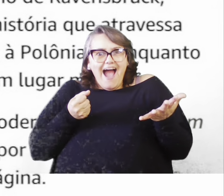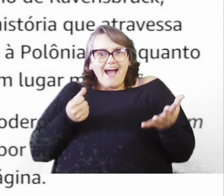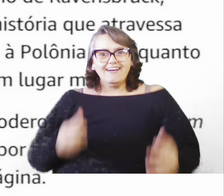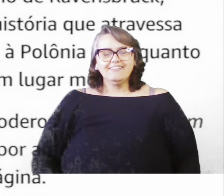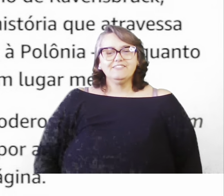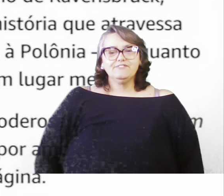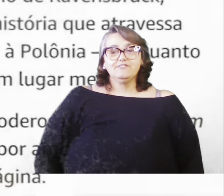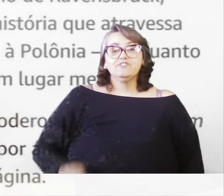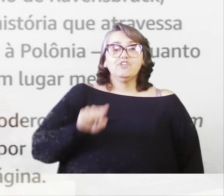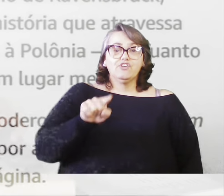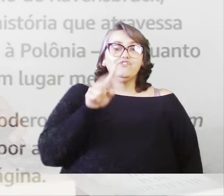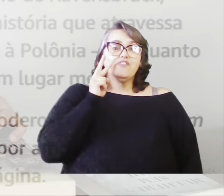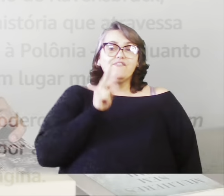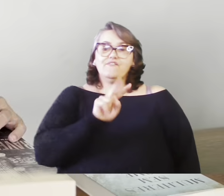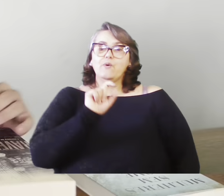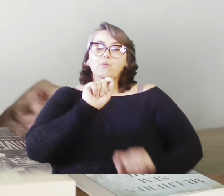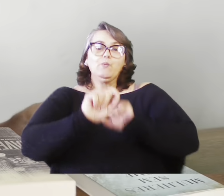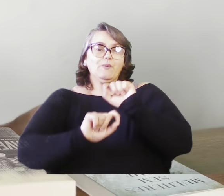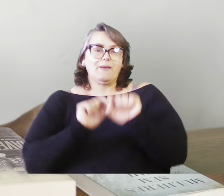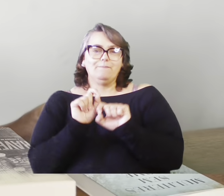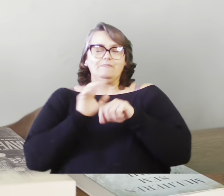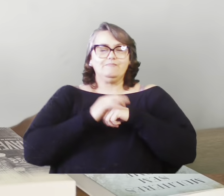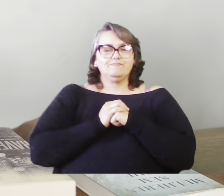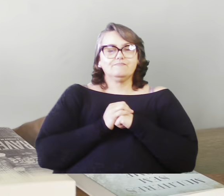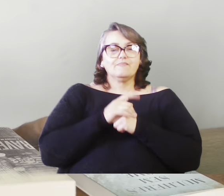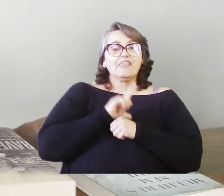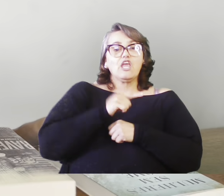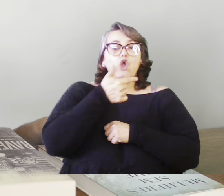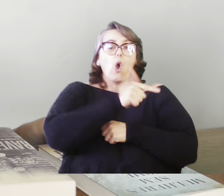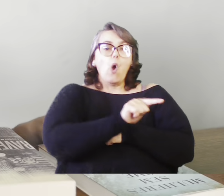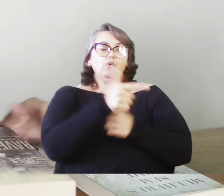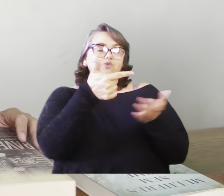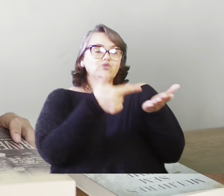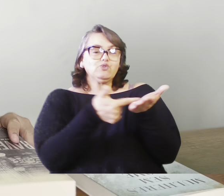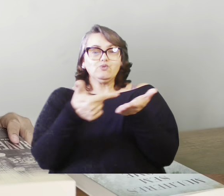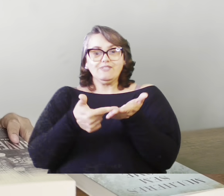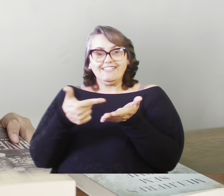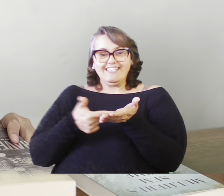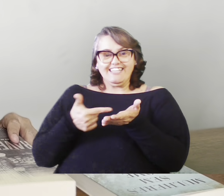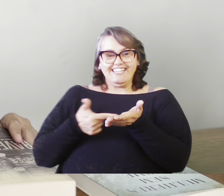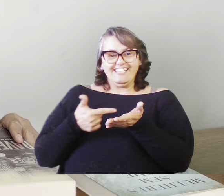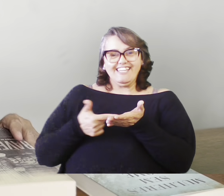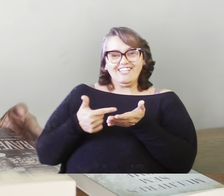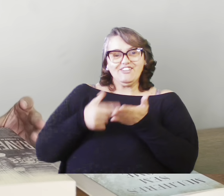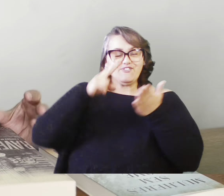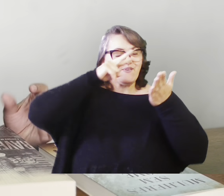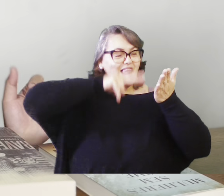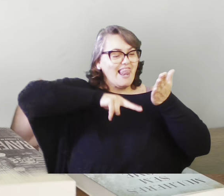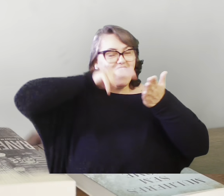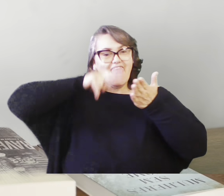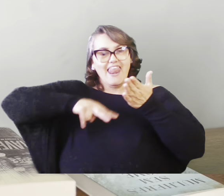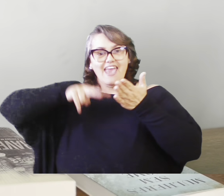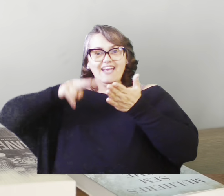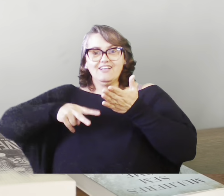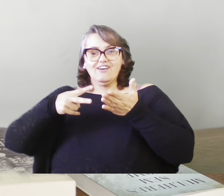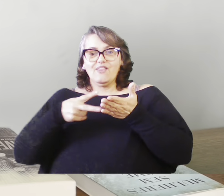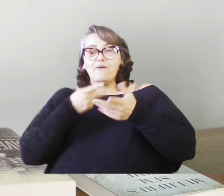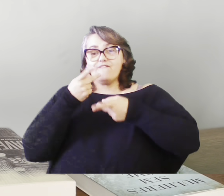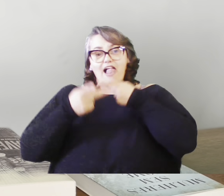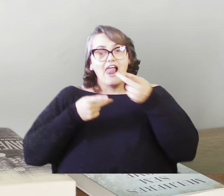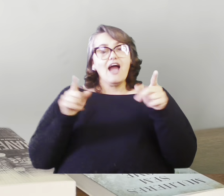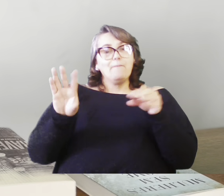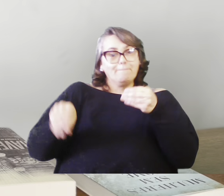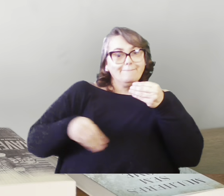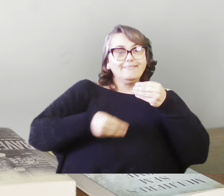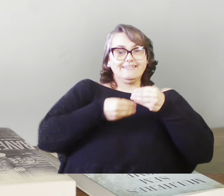página. E aí você vê o seguinte, tem um outro livro, já que a gente está no Vai Lendo, né, e que eu